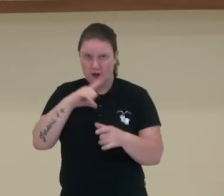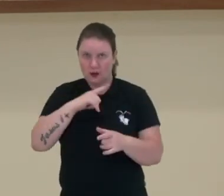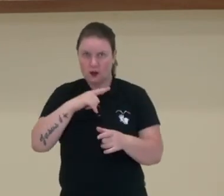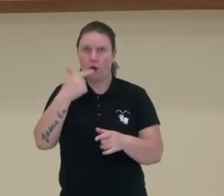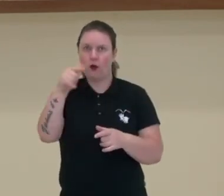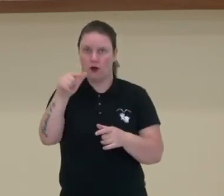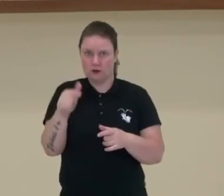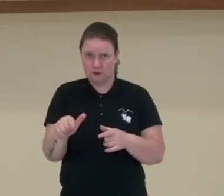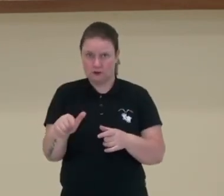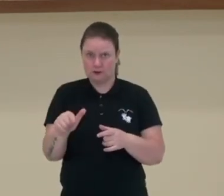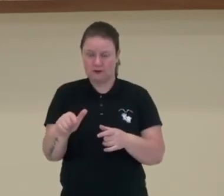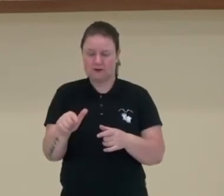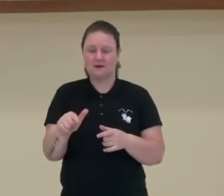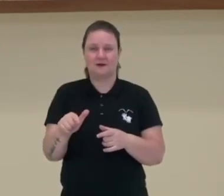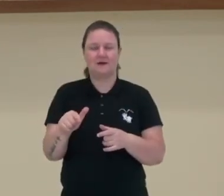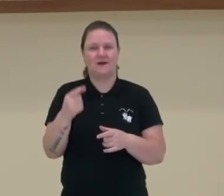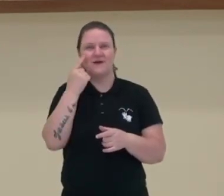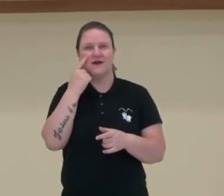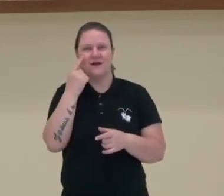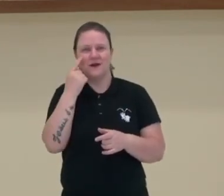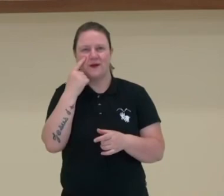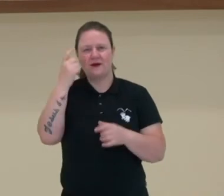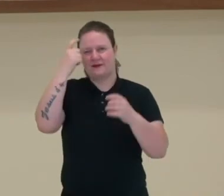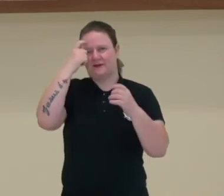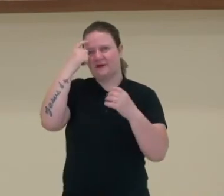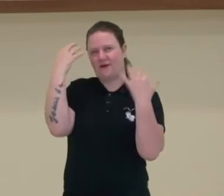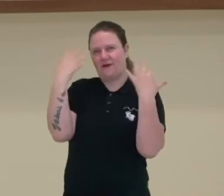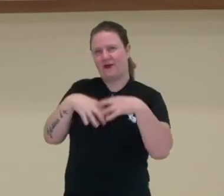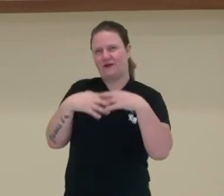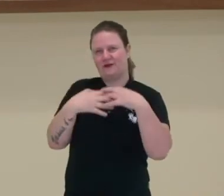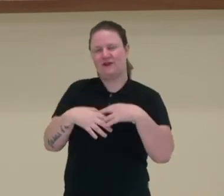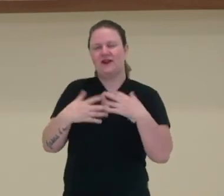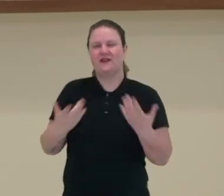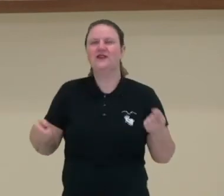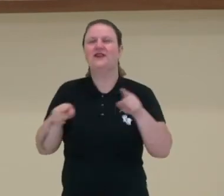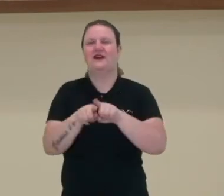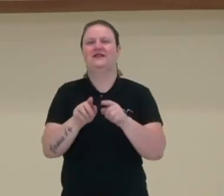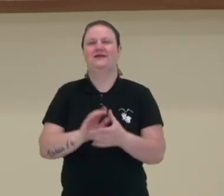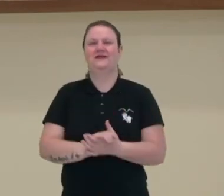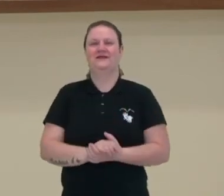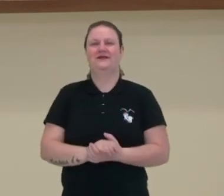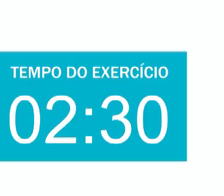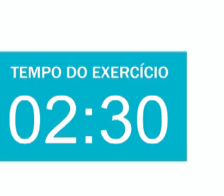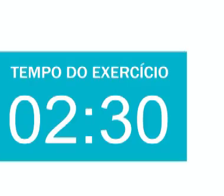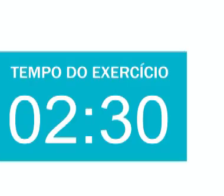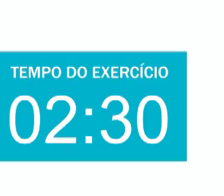indicam intertextualidade? Vamos refletir e daqui a pouquinho eu retomo.